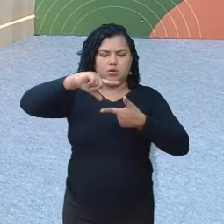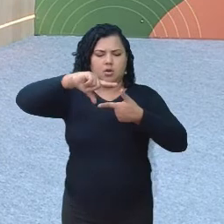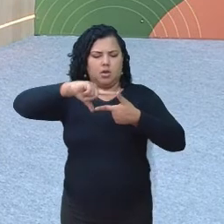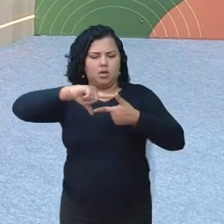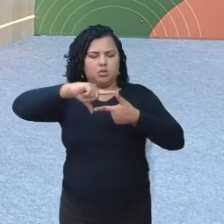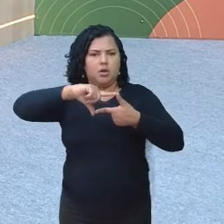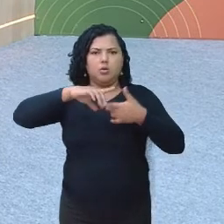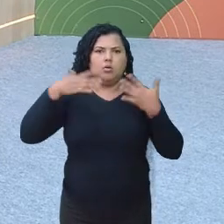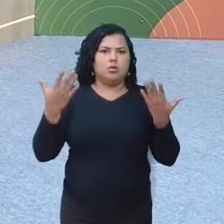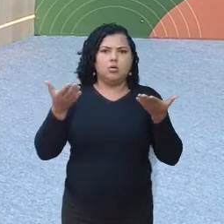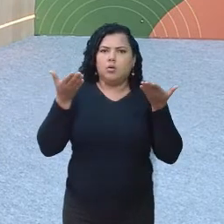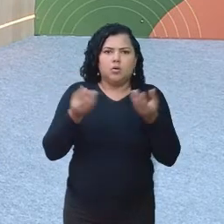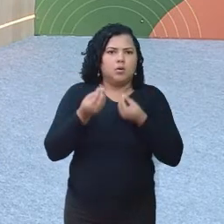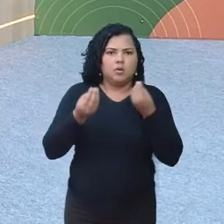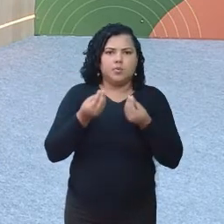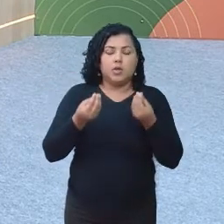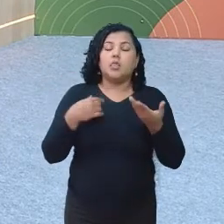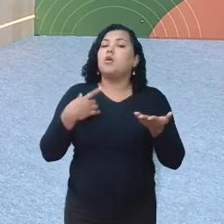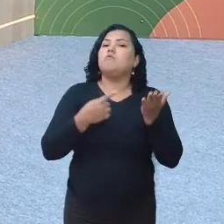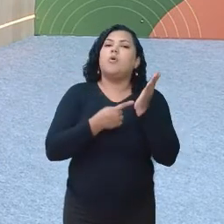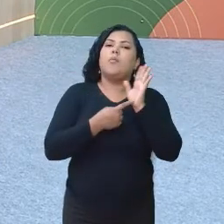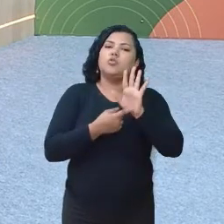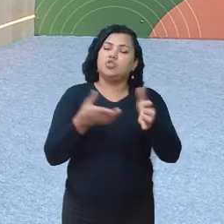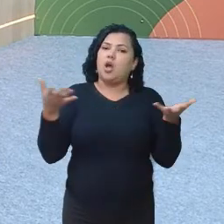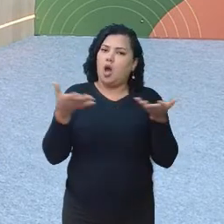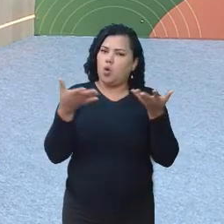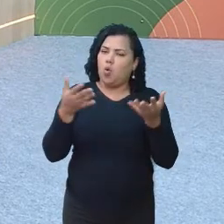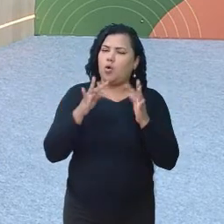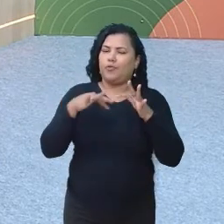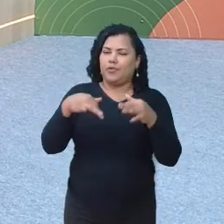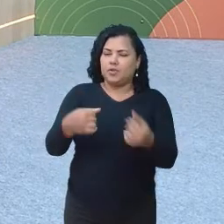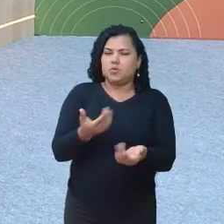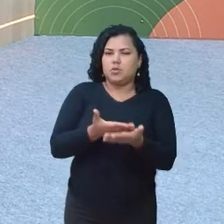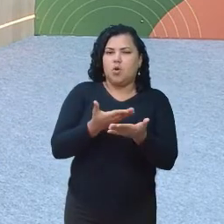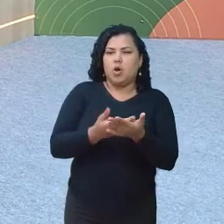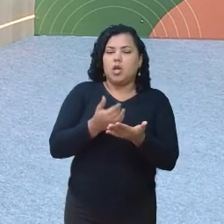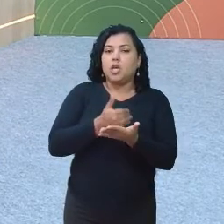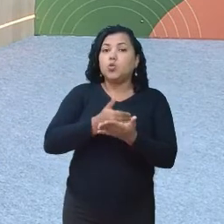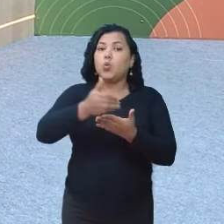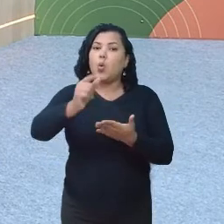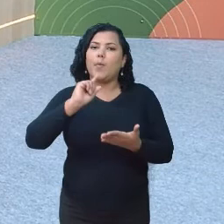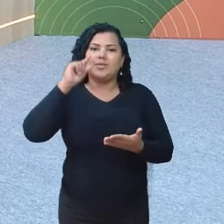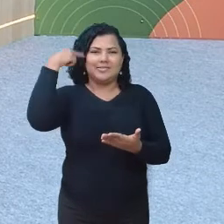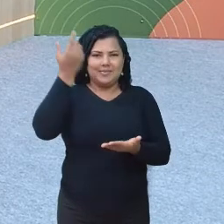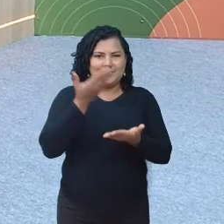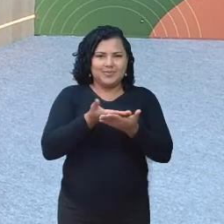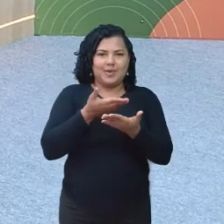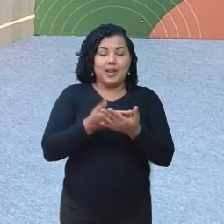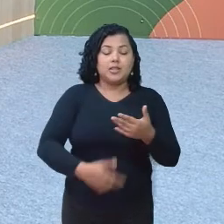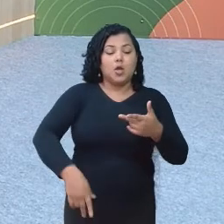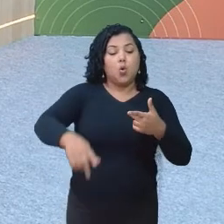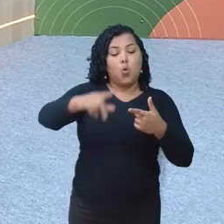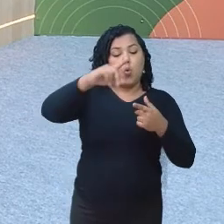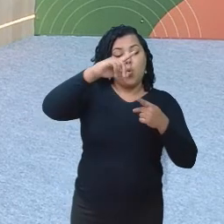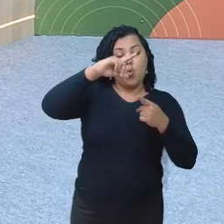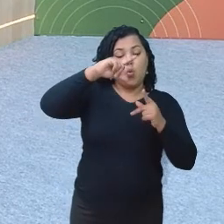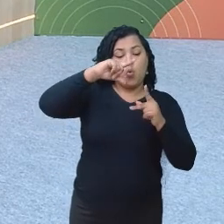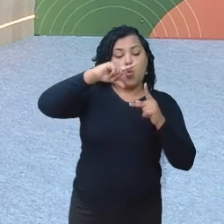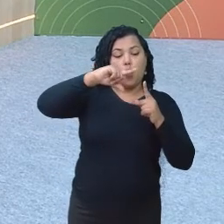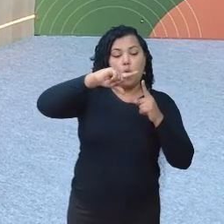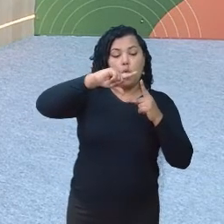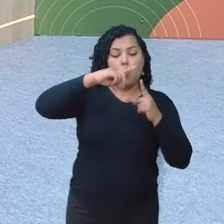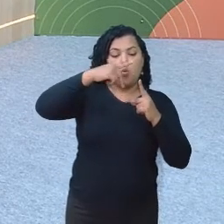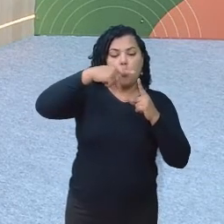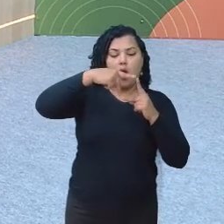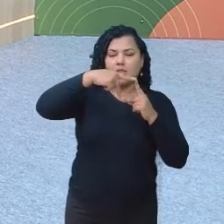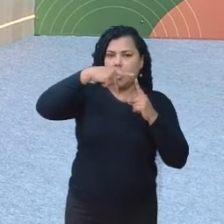Eu vou querer mostrar a vocês, nesse finalzinho de aula e no início da próxima, que tanto o quadrado, quanto o retângulo, quanto o